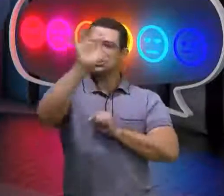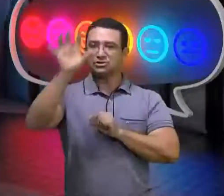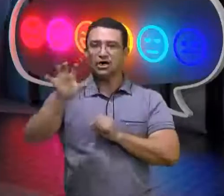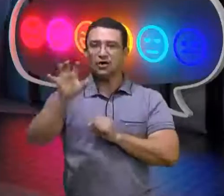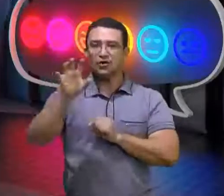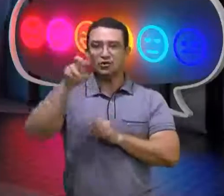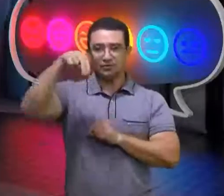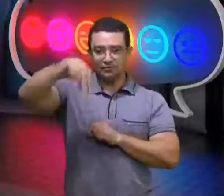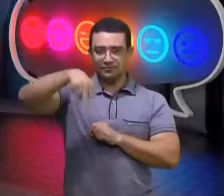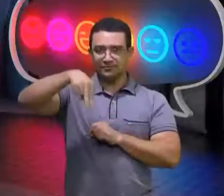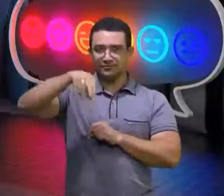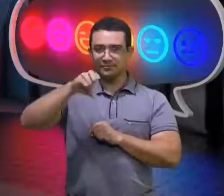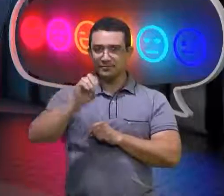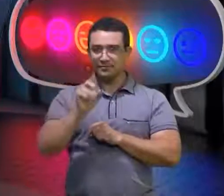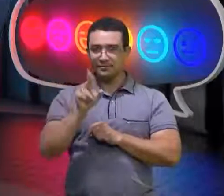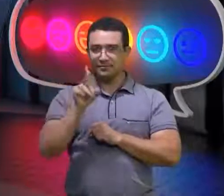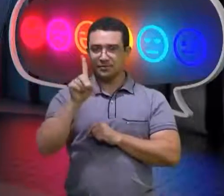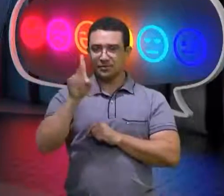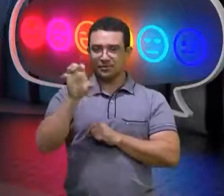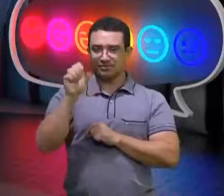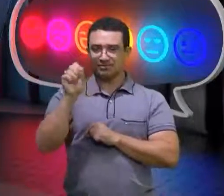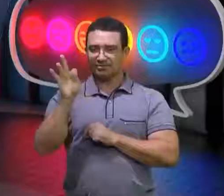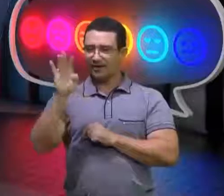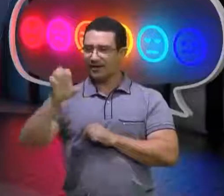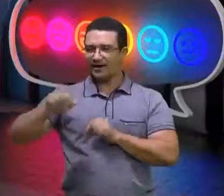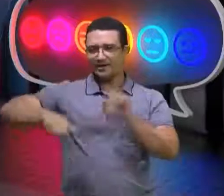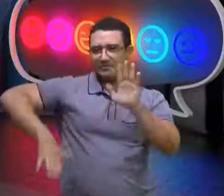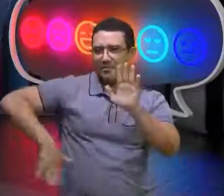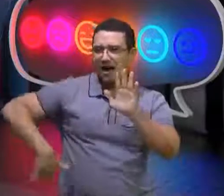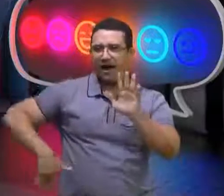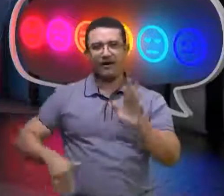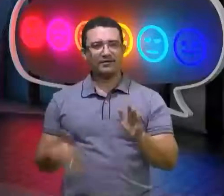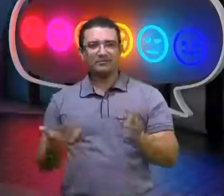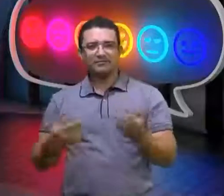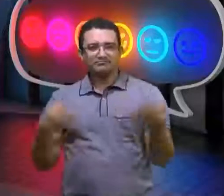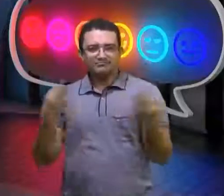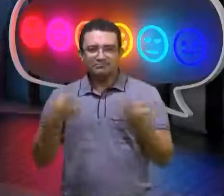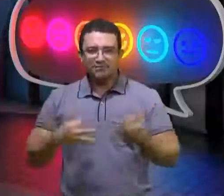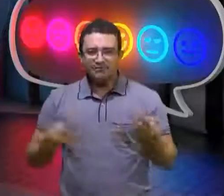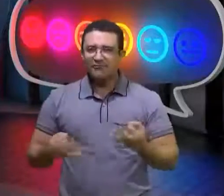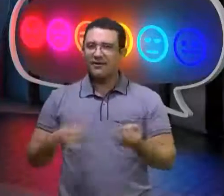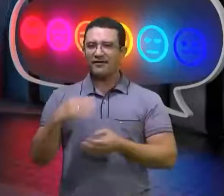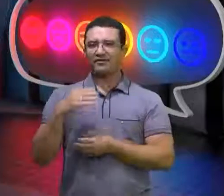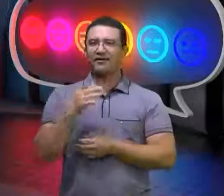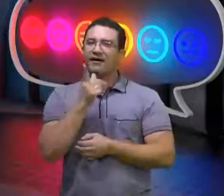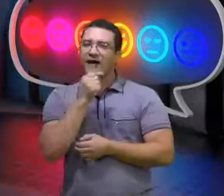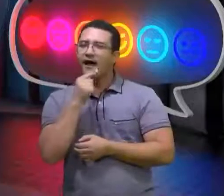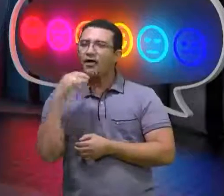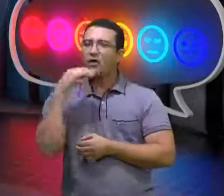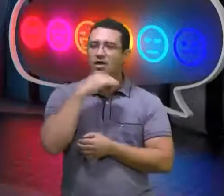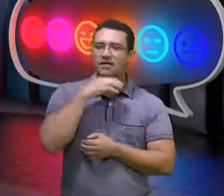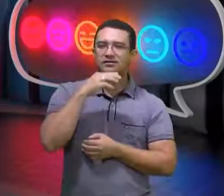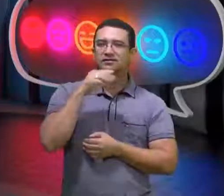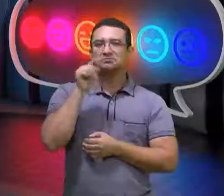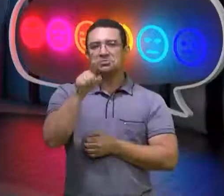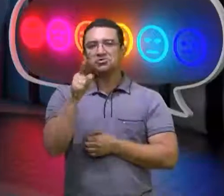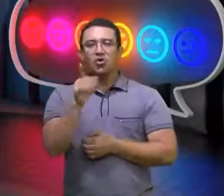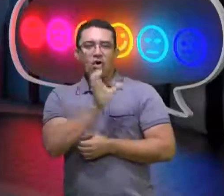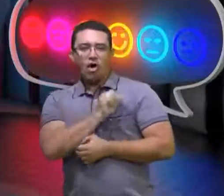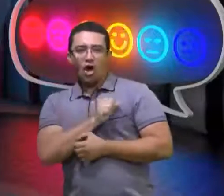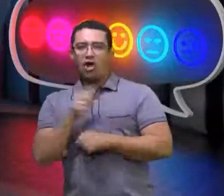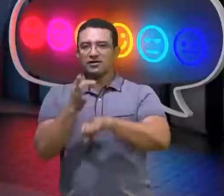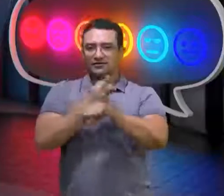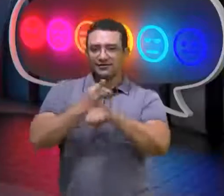as suas praias lindas e maravilhosas, águas quentinhas, para quem gosta de passar férias, né? E esse cenário